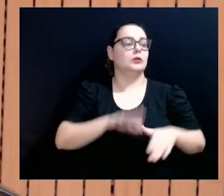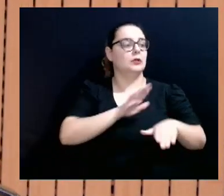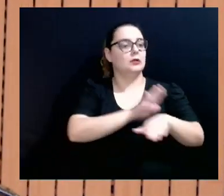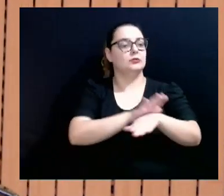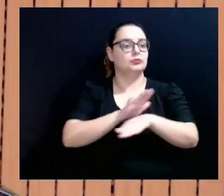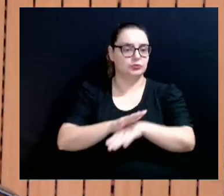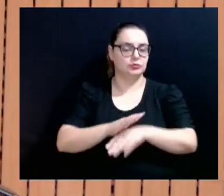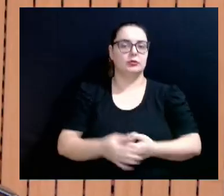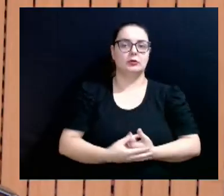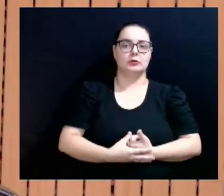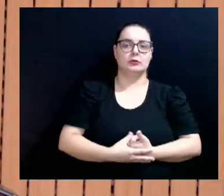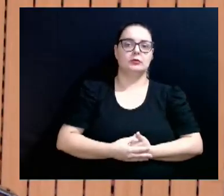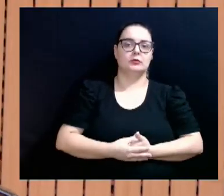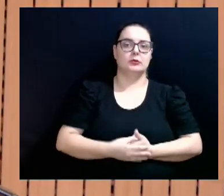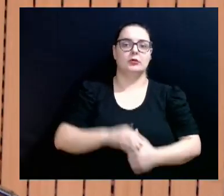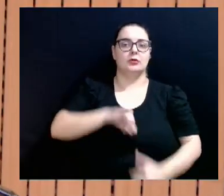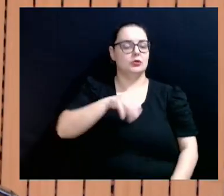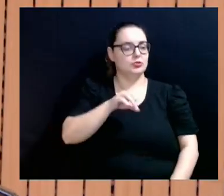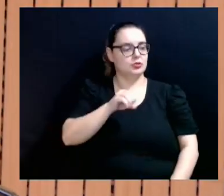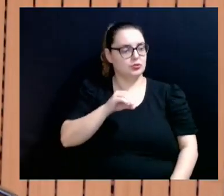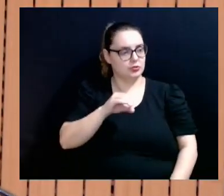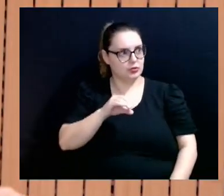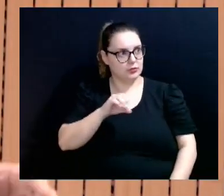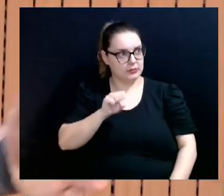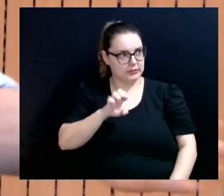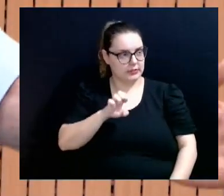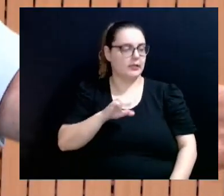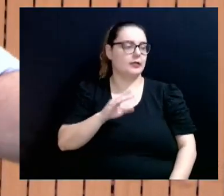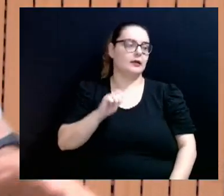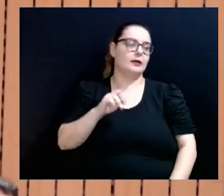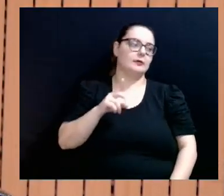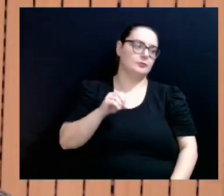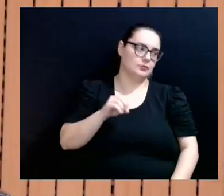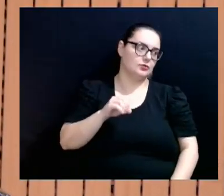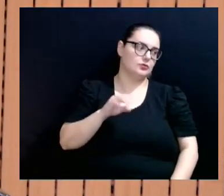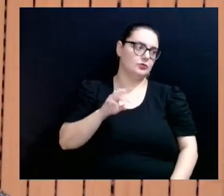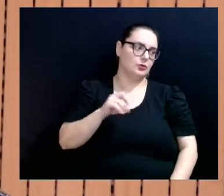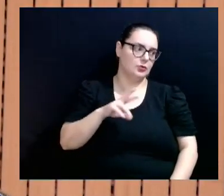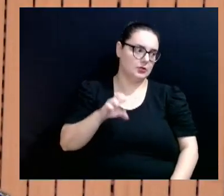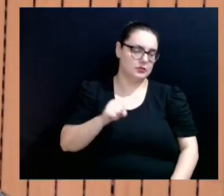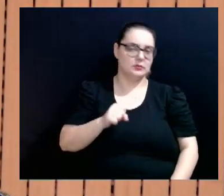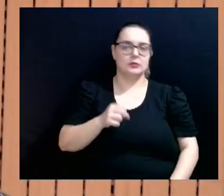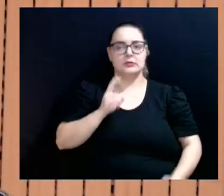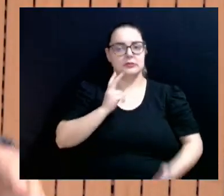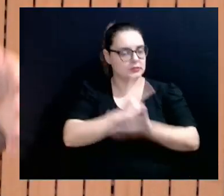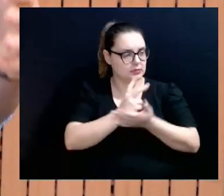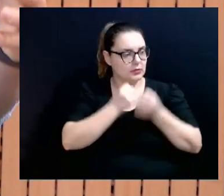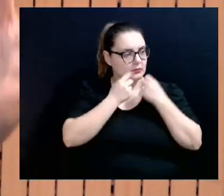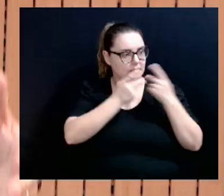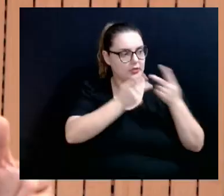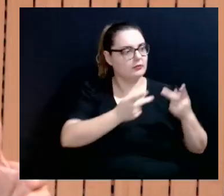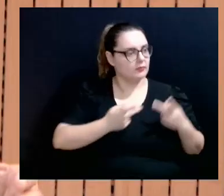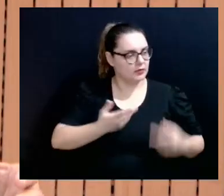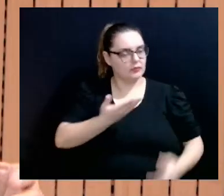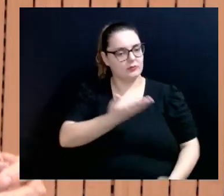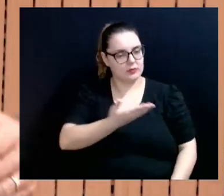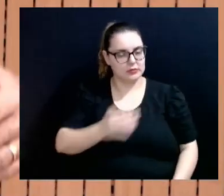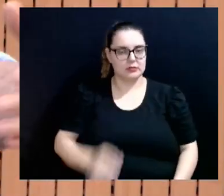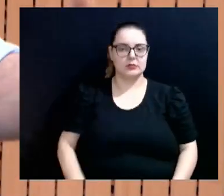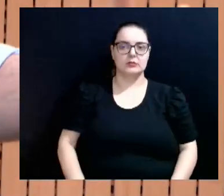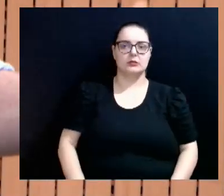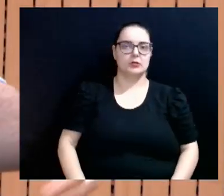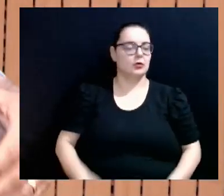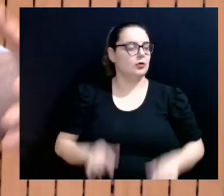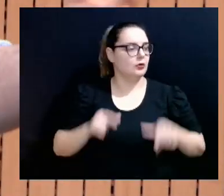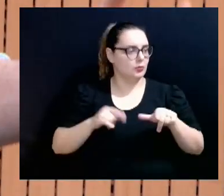Carlos Torres, sempre bem-vindo, vocês viram? Aqui é a Casa do Povo, é o local oportuno para que a